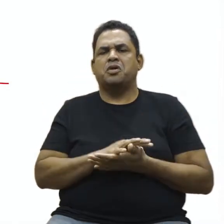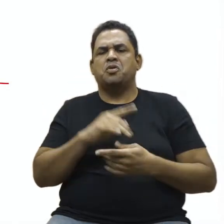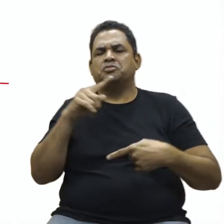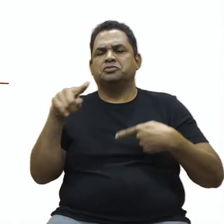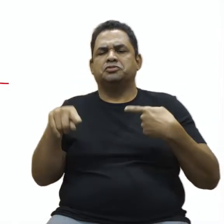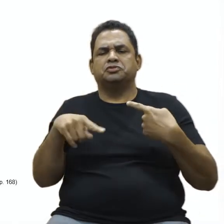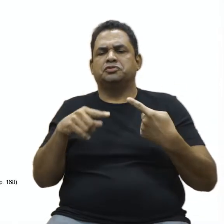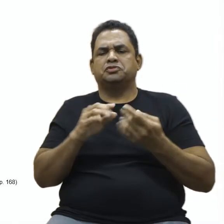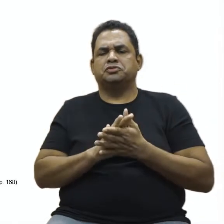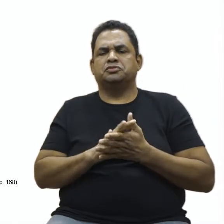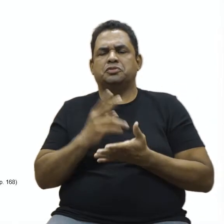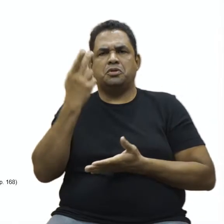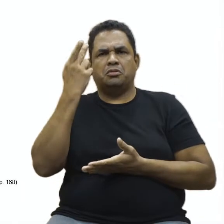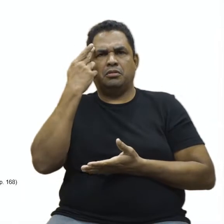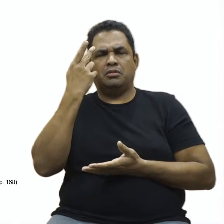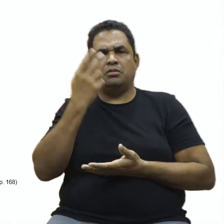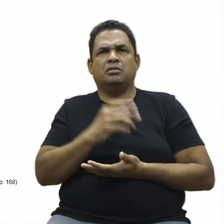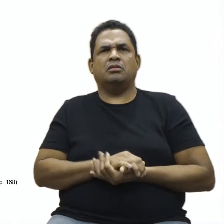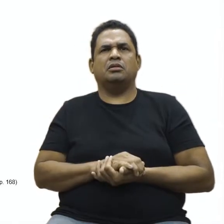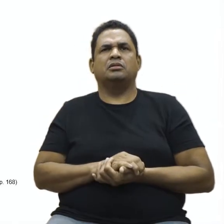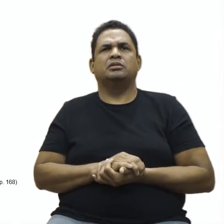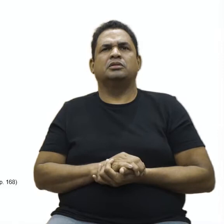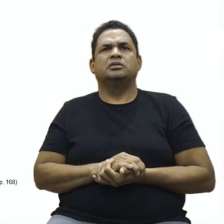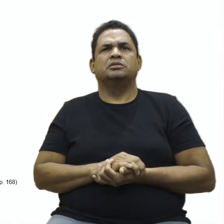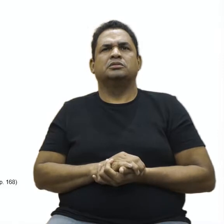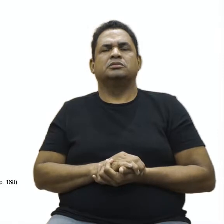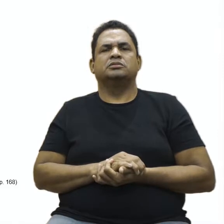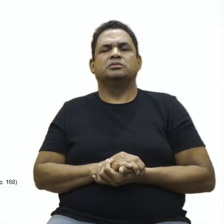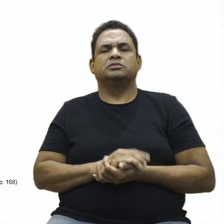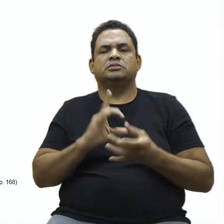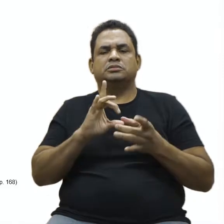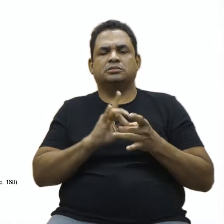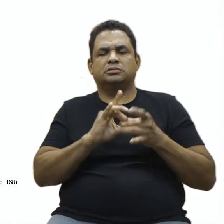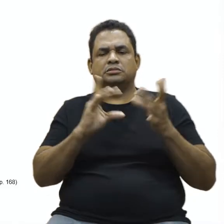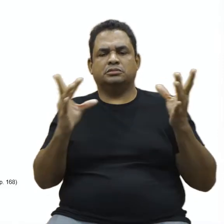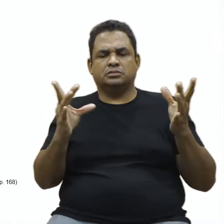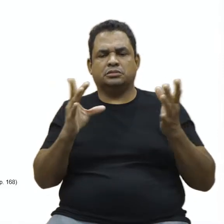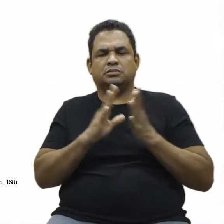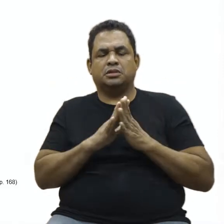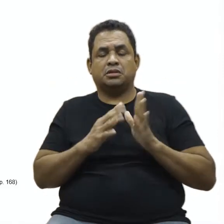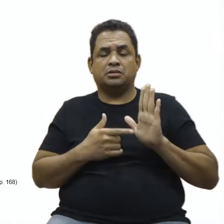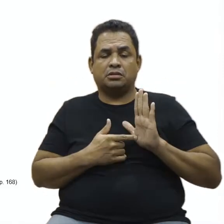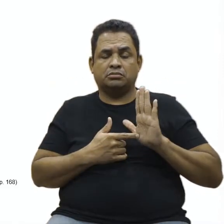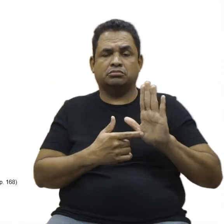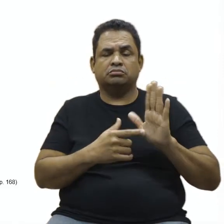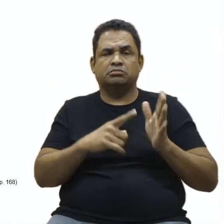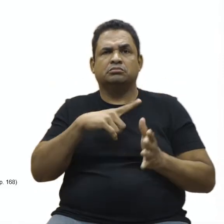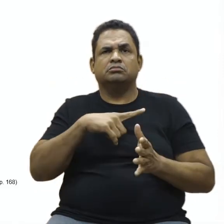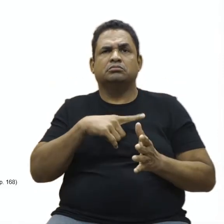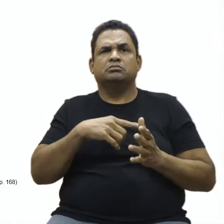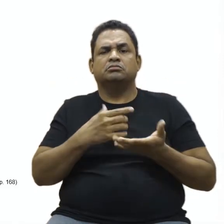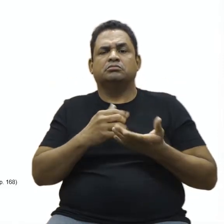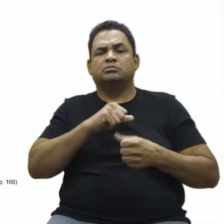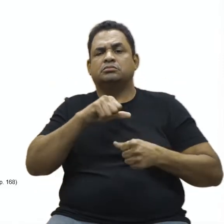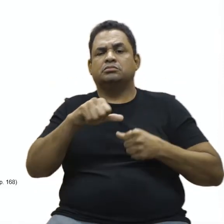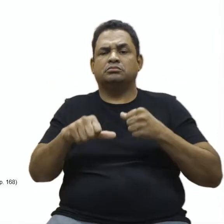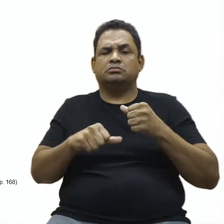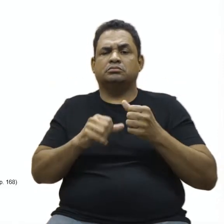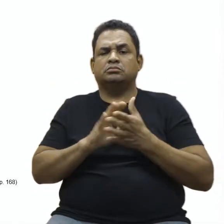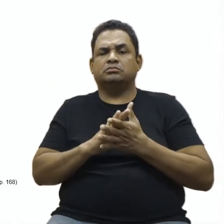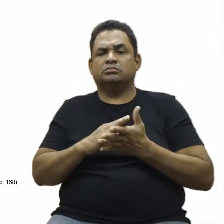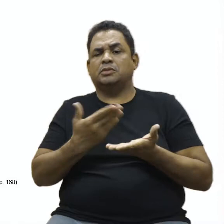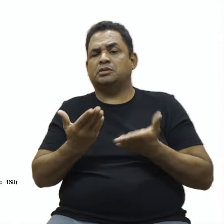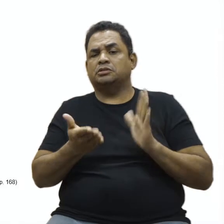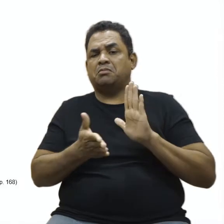ok? Bom, na democracia representativa, a gente tem uma mudança de perspectiva aí.